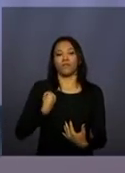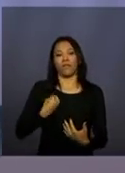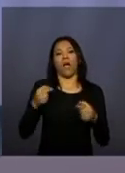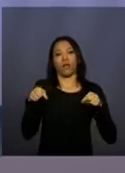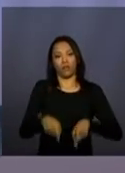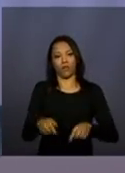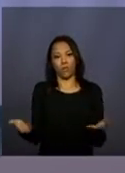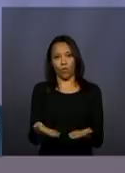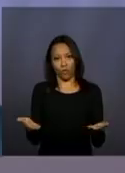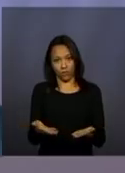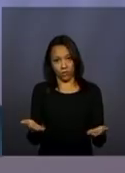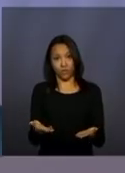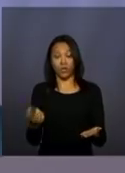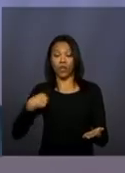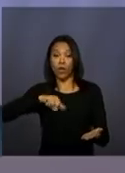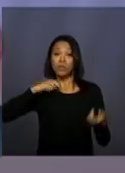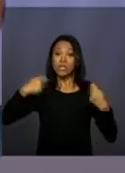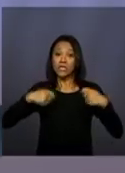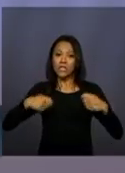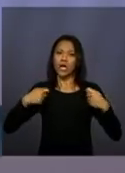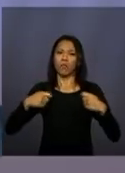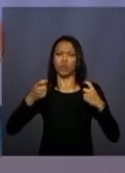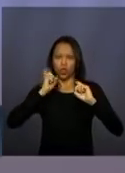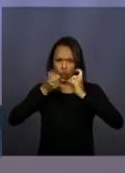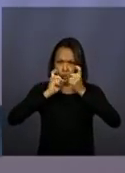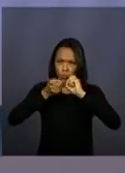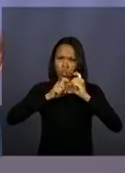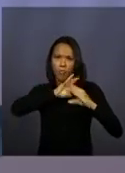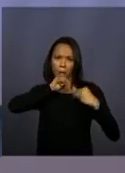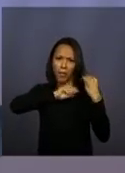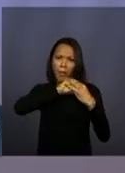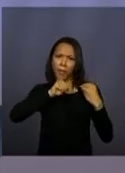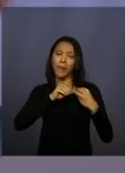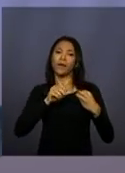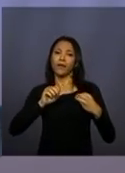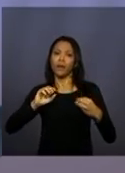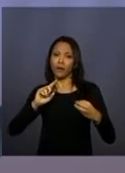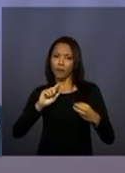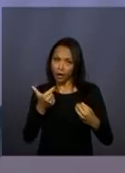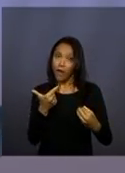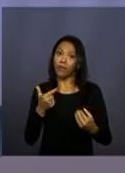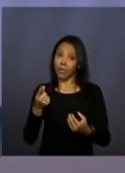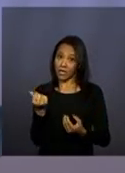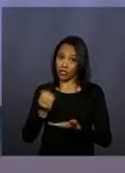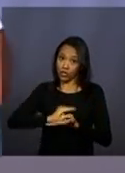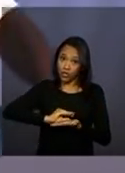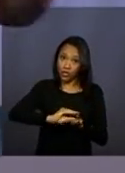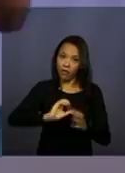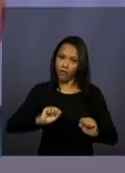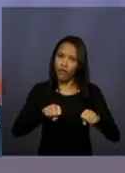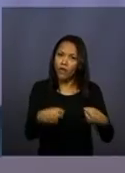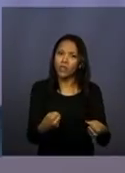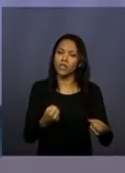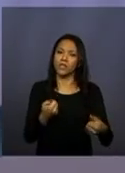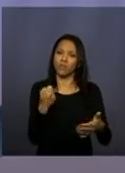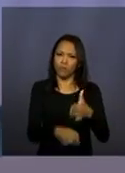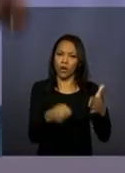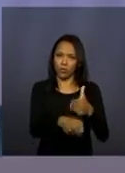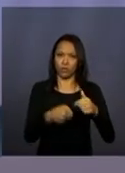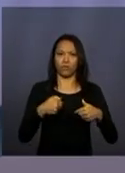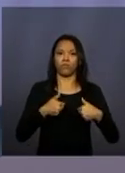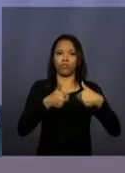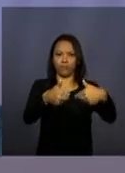nós precisamos também fazer uma discussão. É importante, esse recurso vai fortalecer as centrais da cidade de São Paulo, mas também precisamos